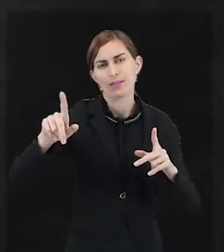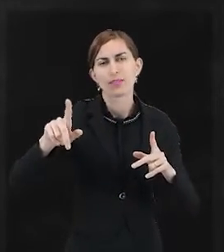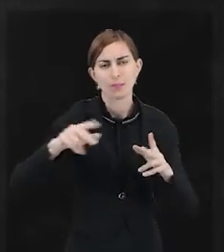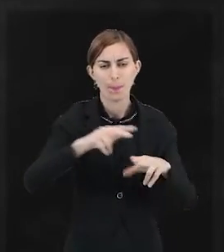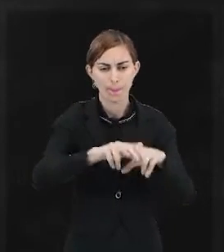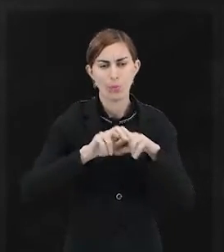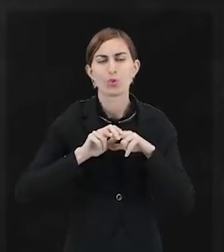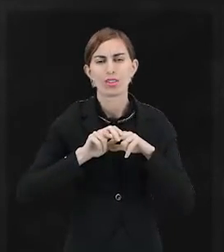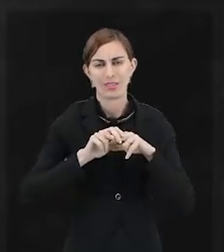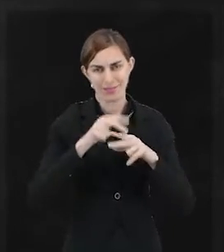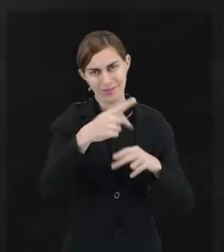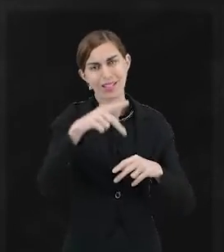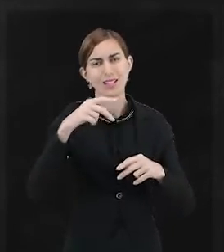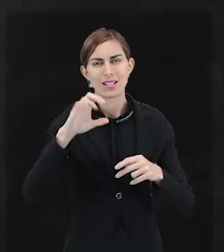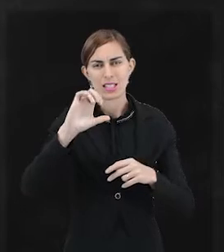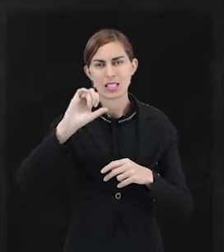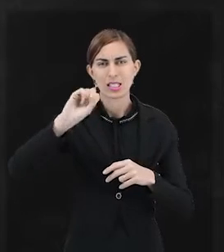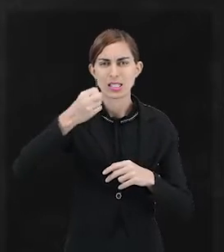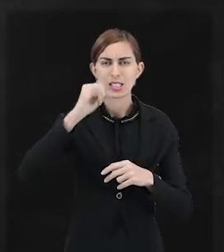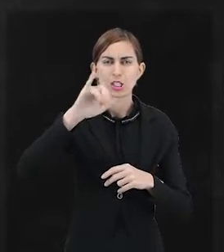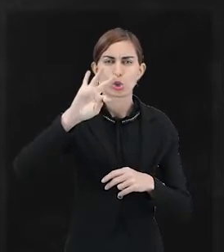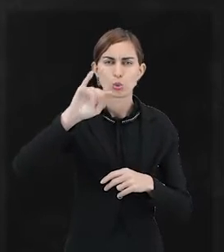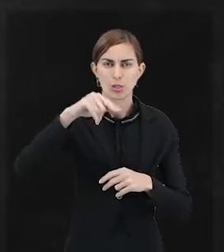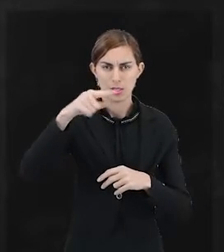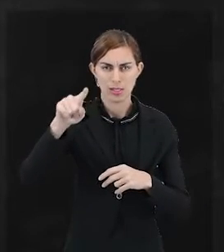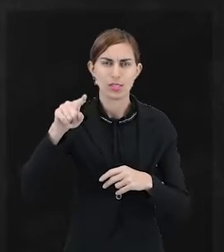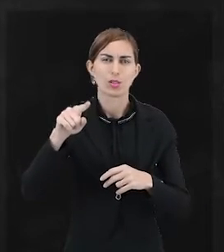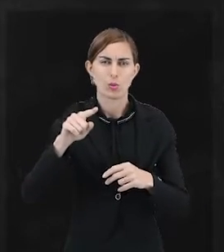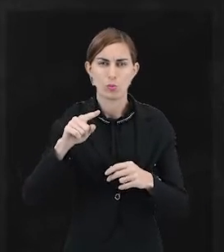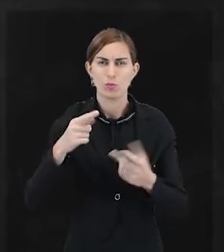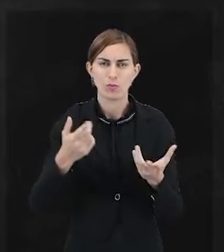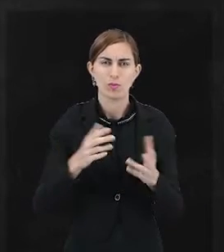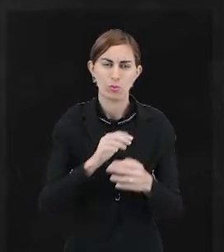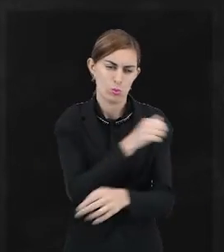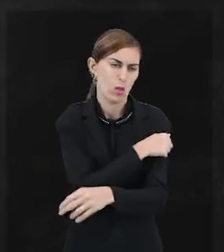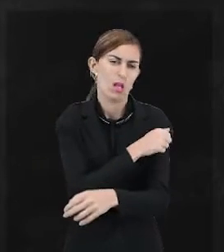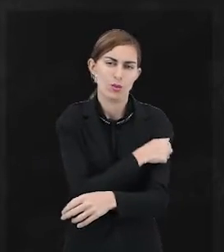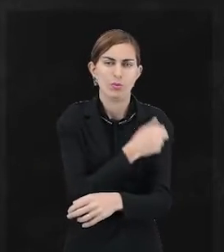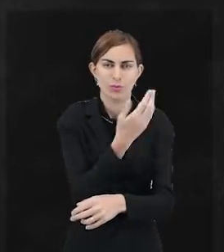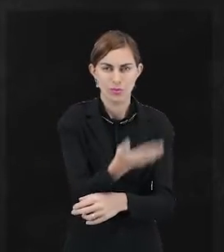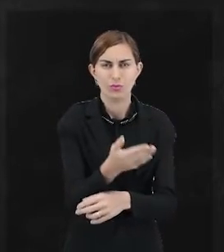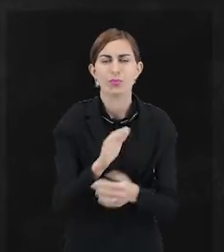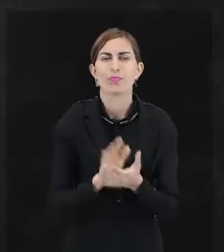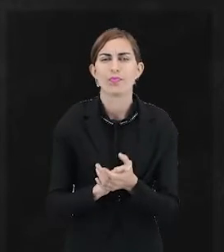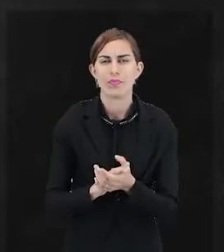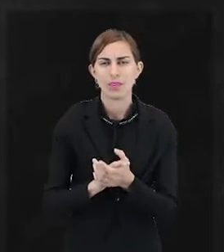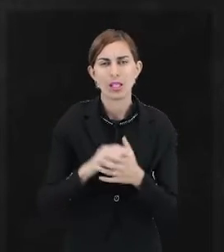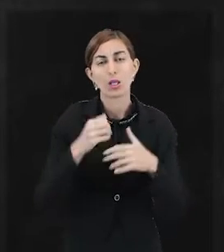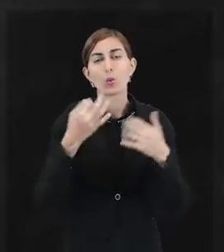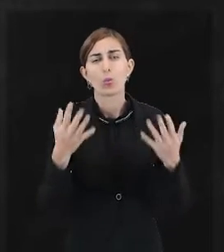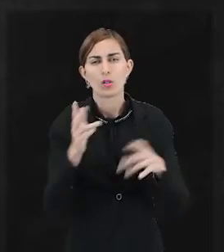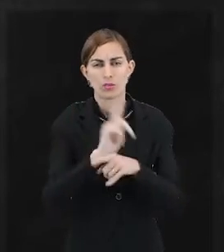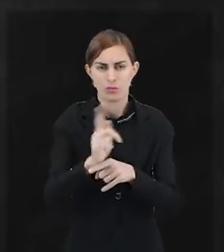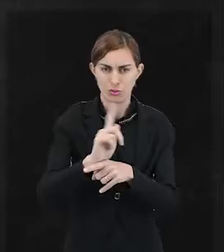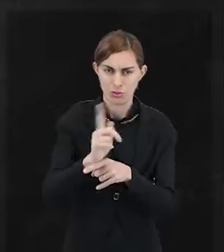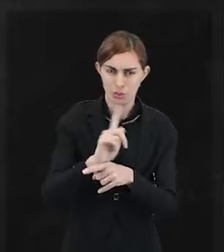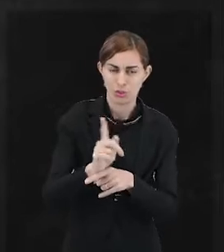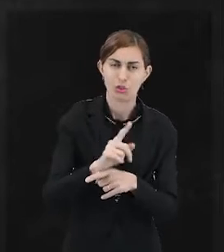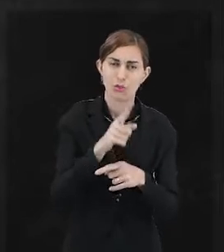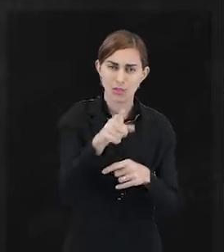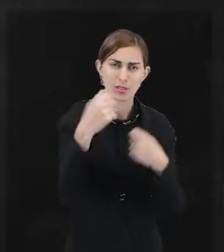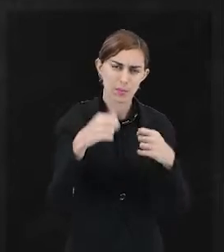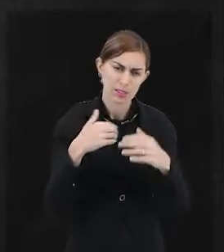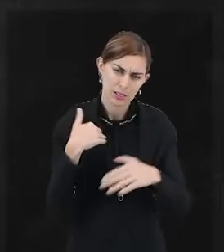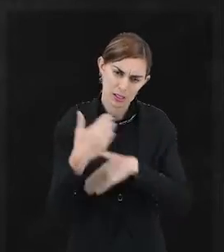e das motivações para essa situação de indisciplina por esse aluno. Nesse sentido, enquanto gestor, você vai